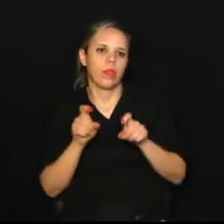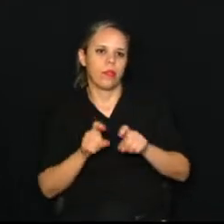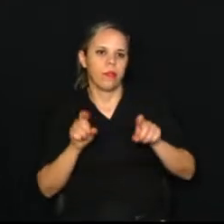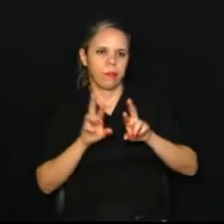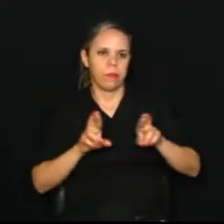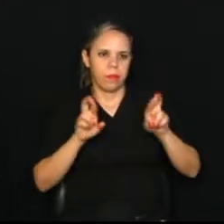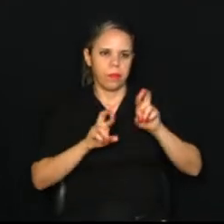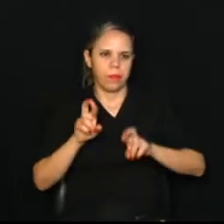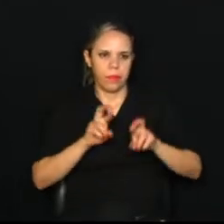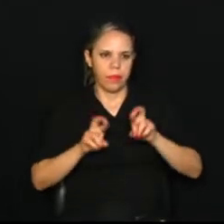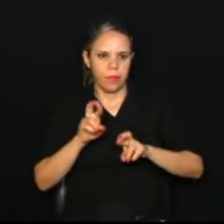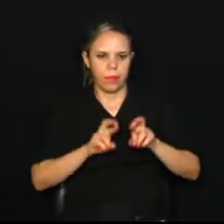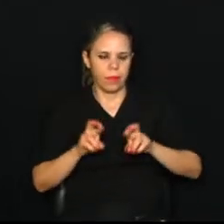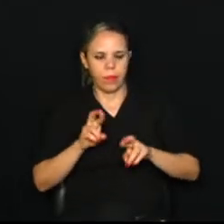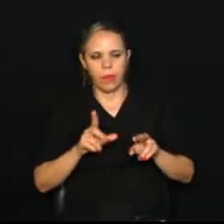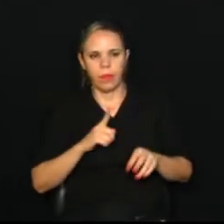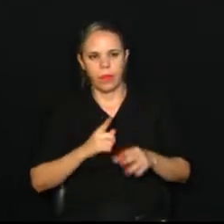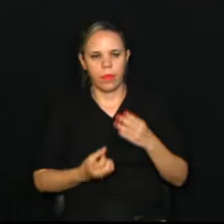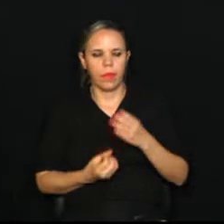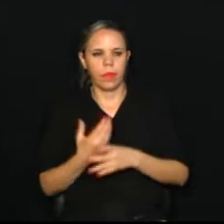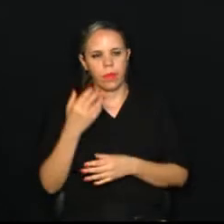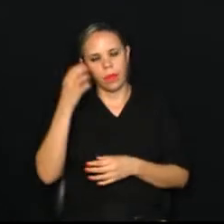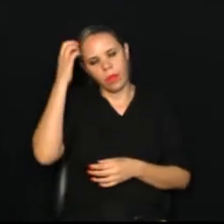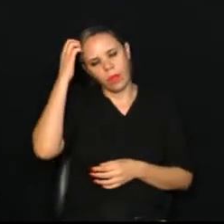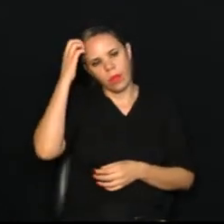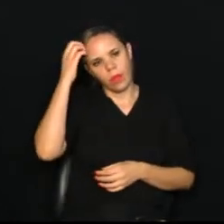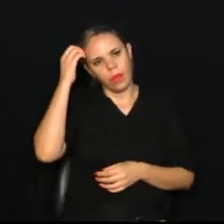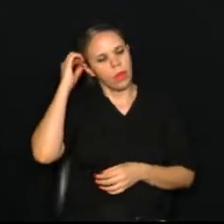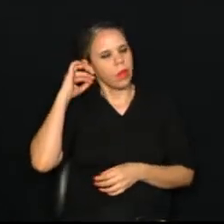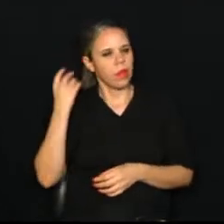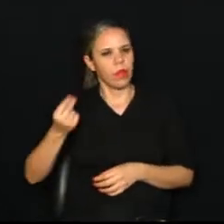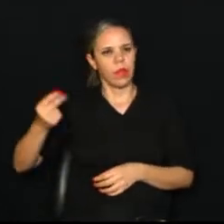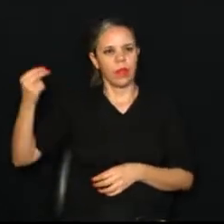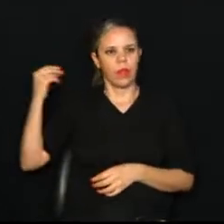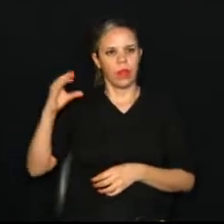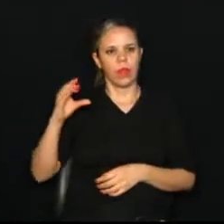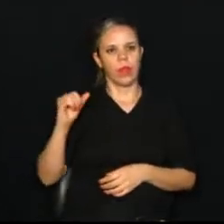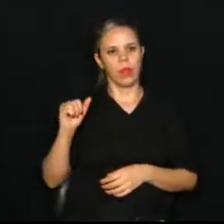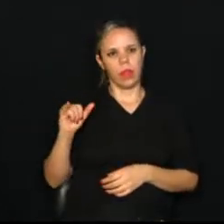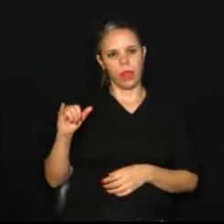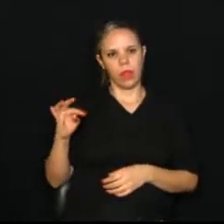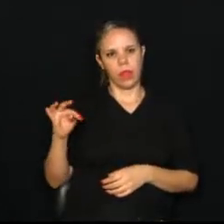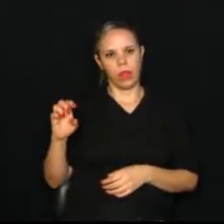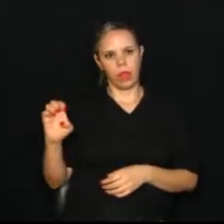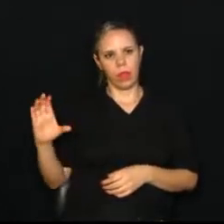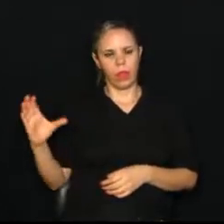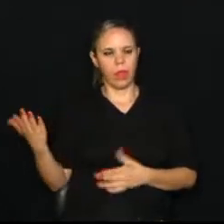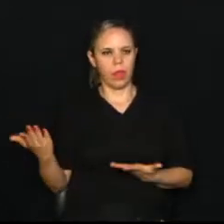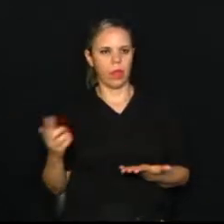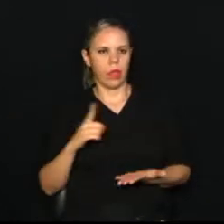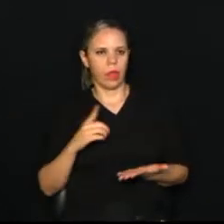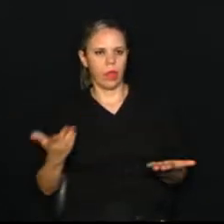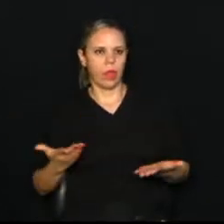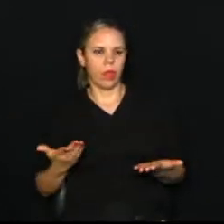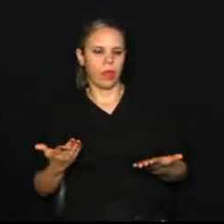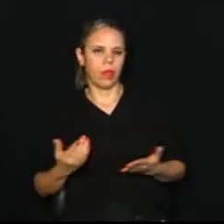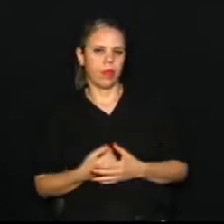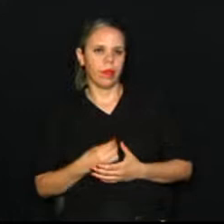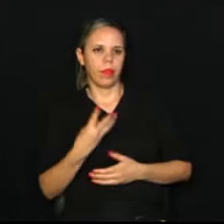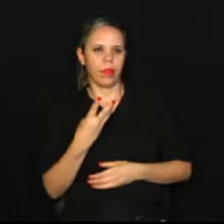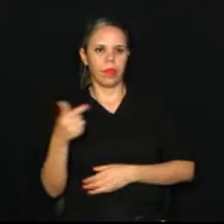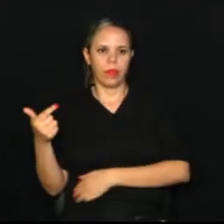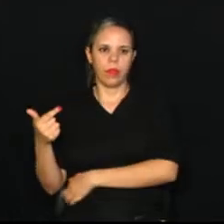foi criado no antigo Ciatec, e nós temos hoje lá cerca de